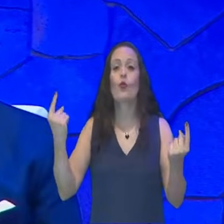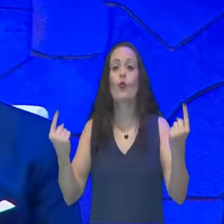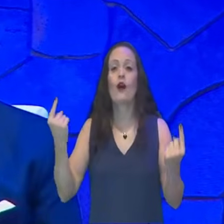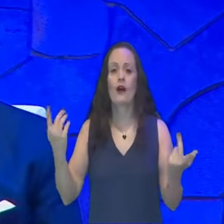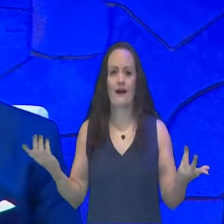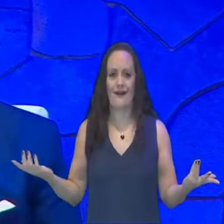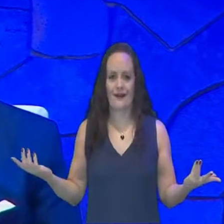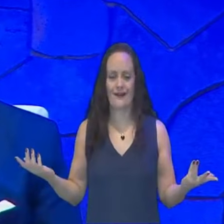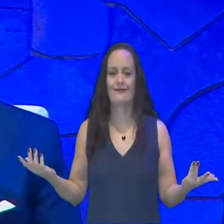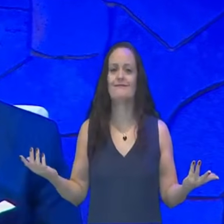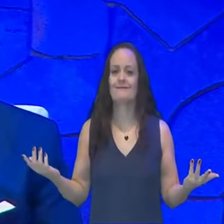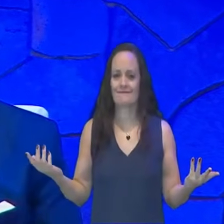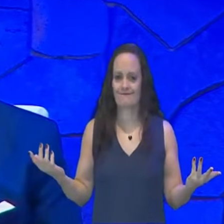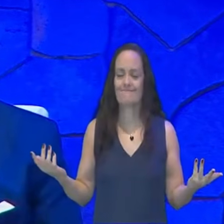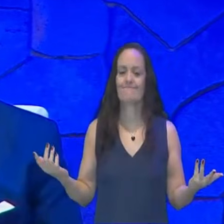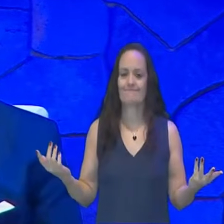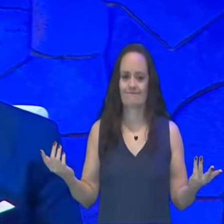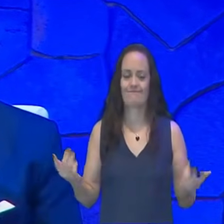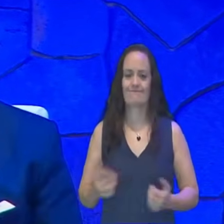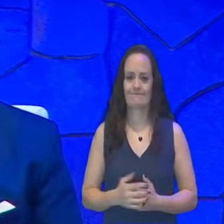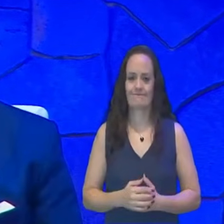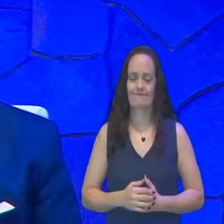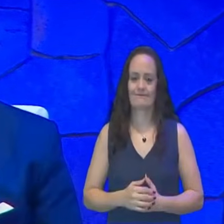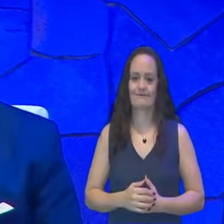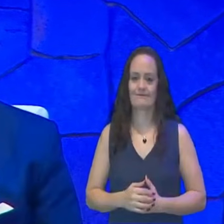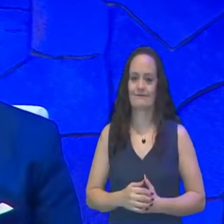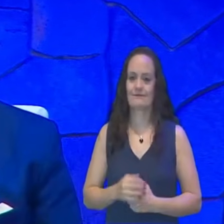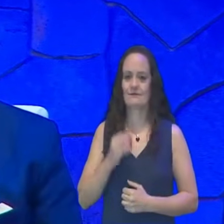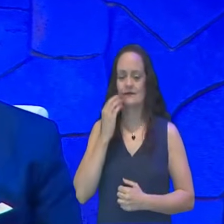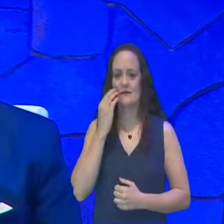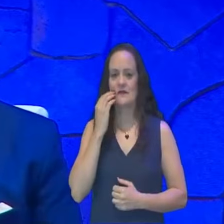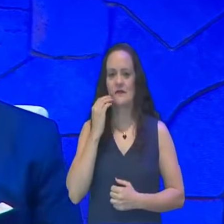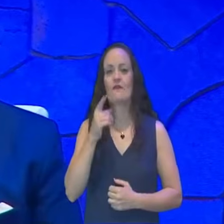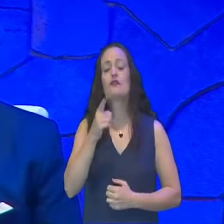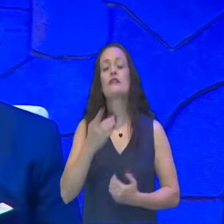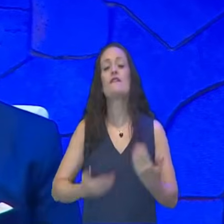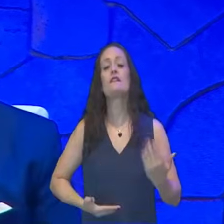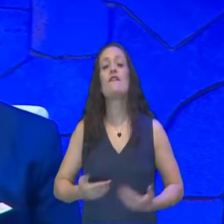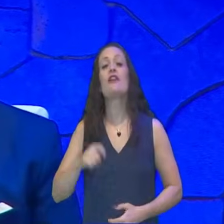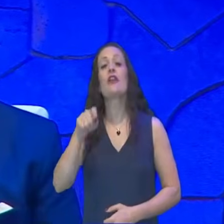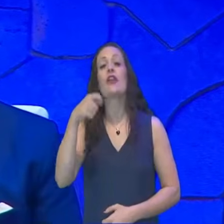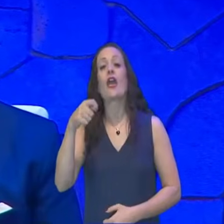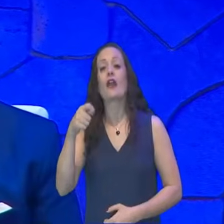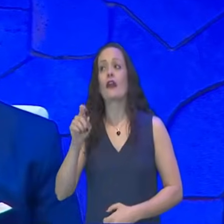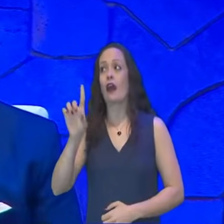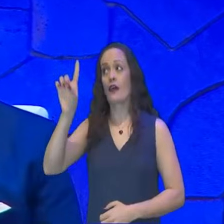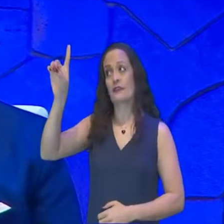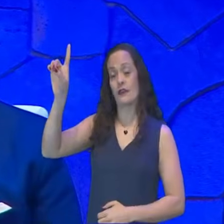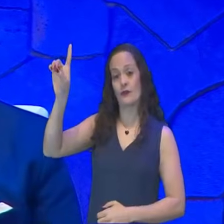básica escolha entre 2 mestres: a quem serviremos?